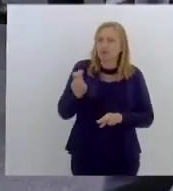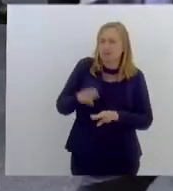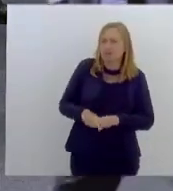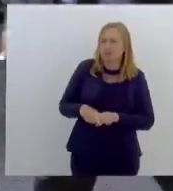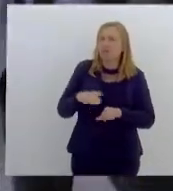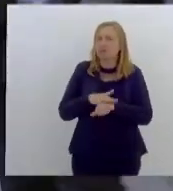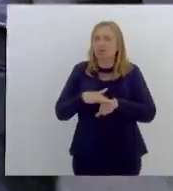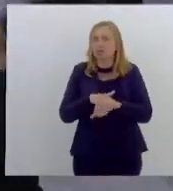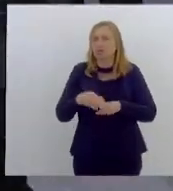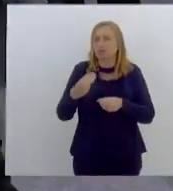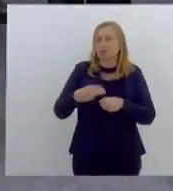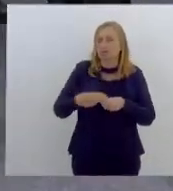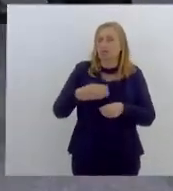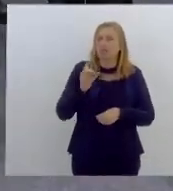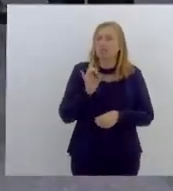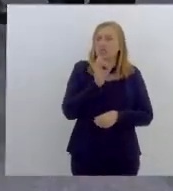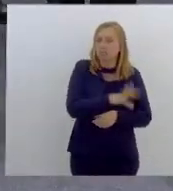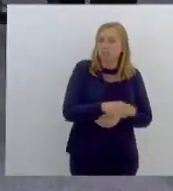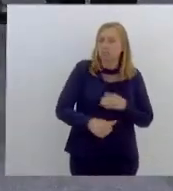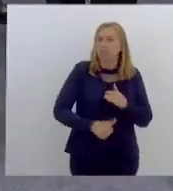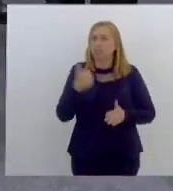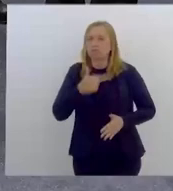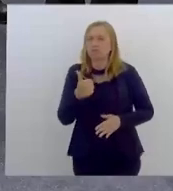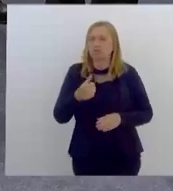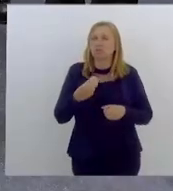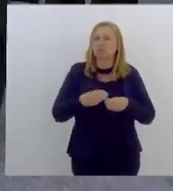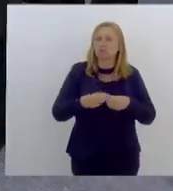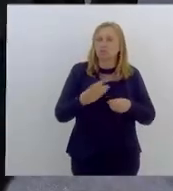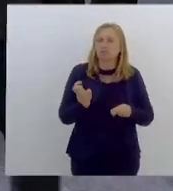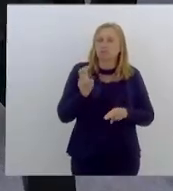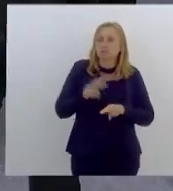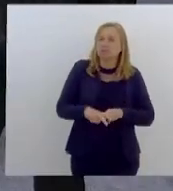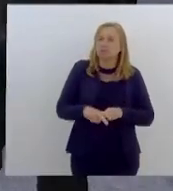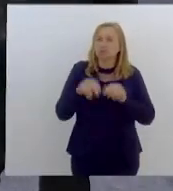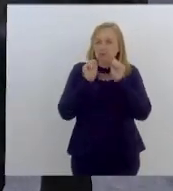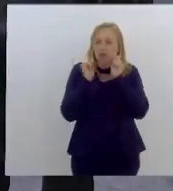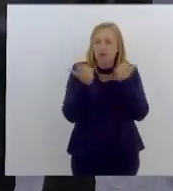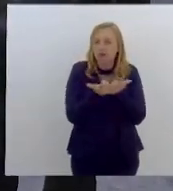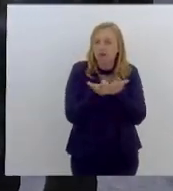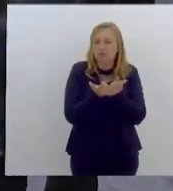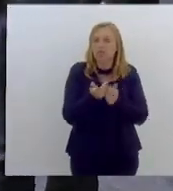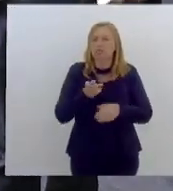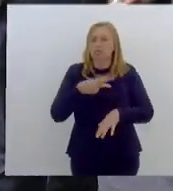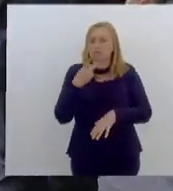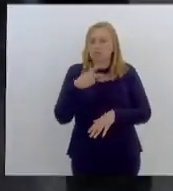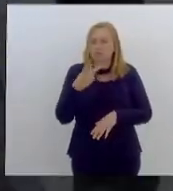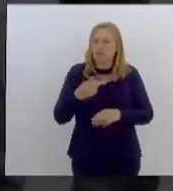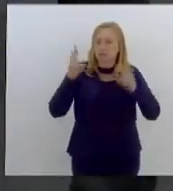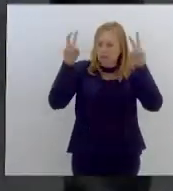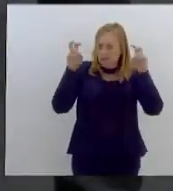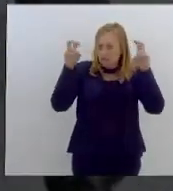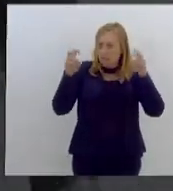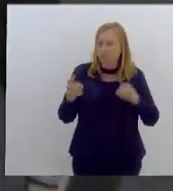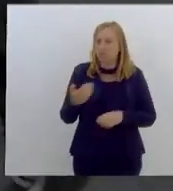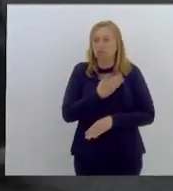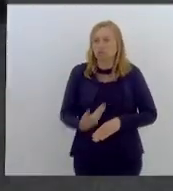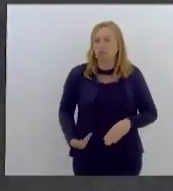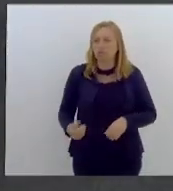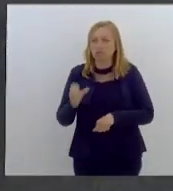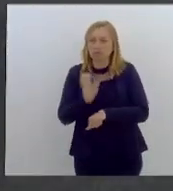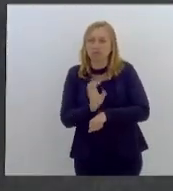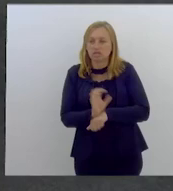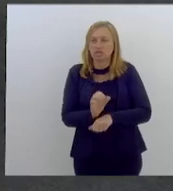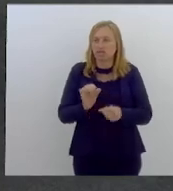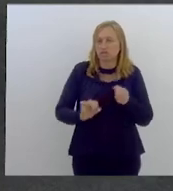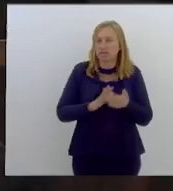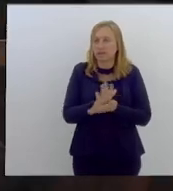com os municípios. Pela única e primeira vez, os municípios sentaram na Alerj para tratar, por favor, dessas questões, porque o governo do Estado sequer disso